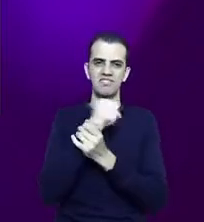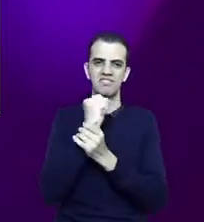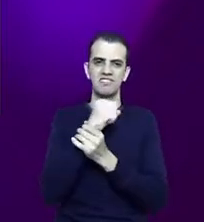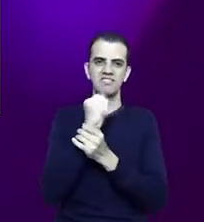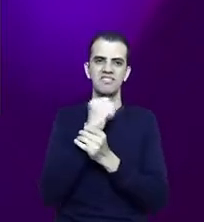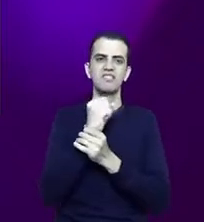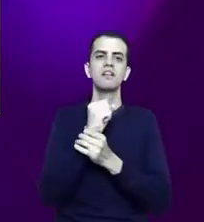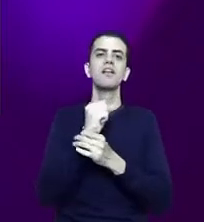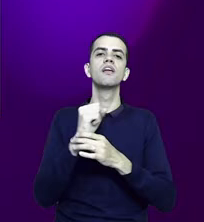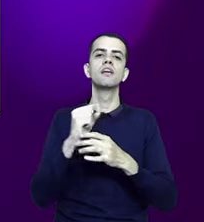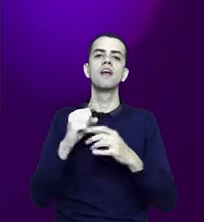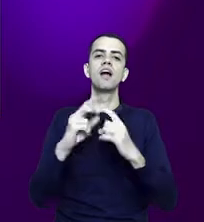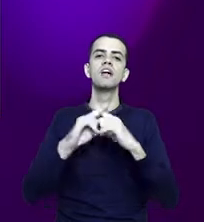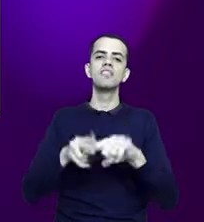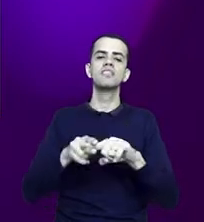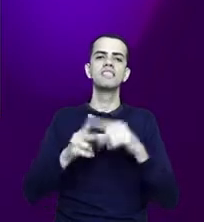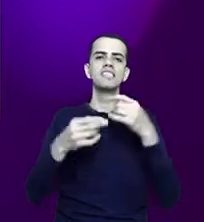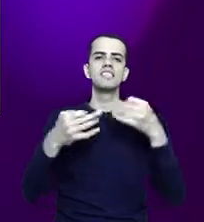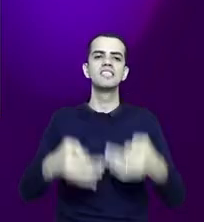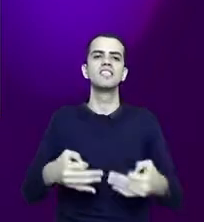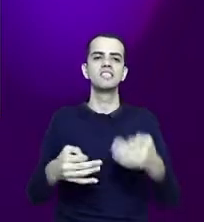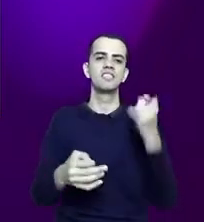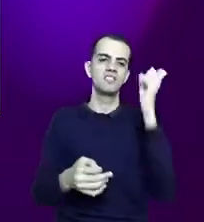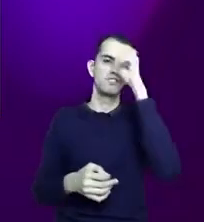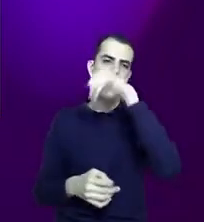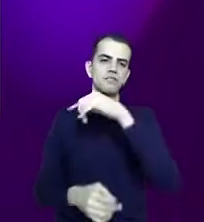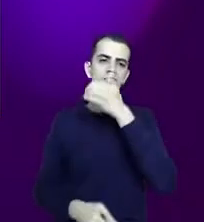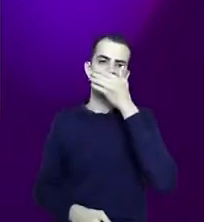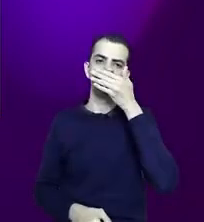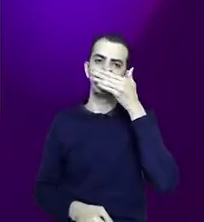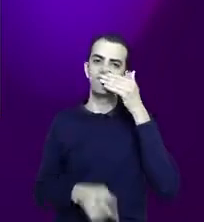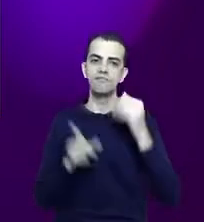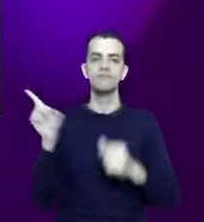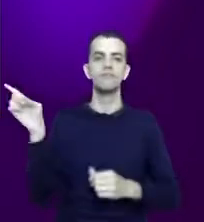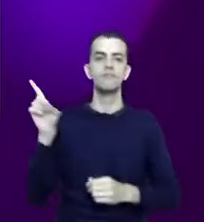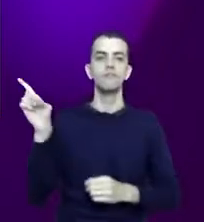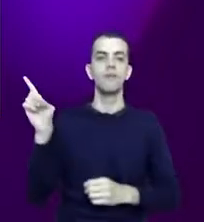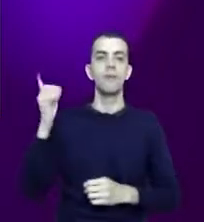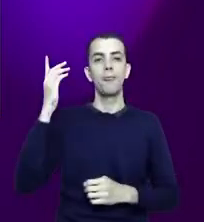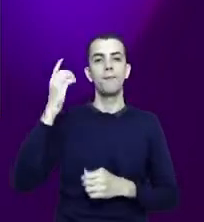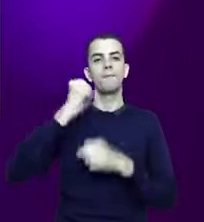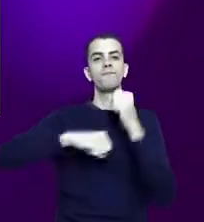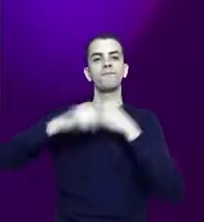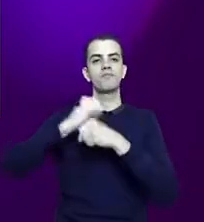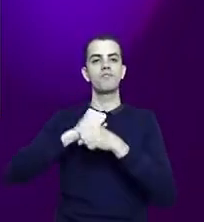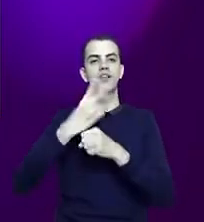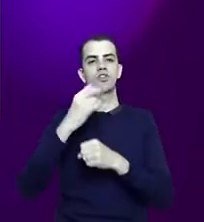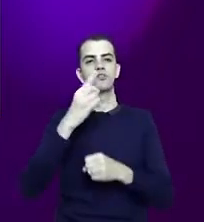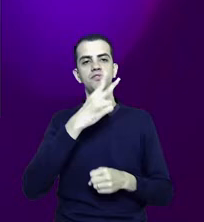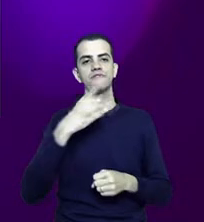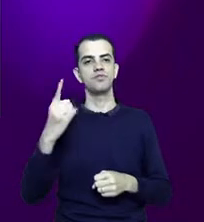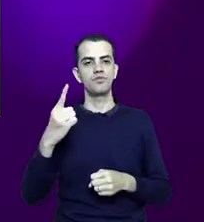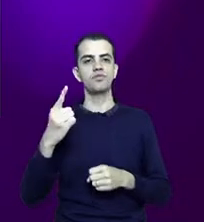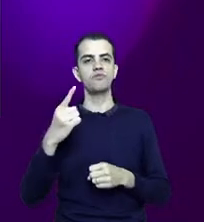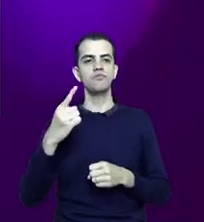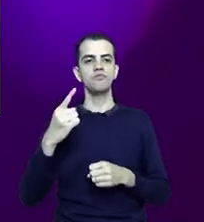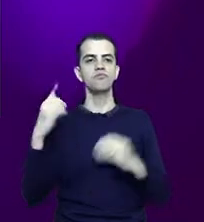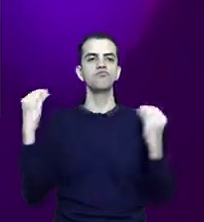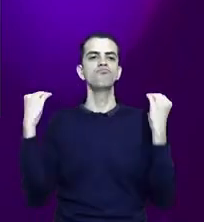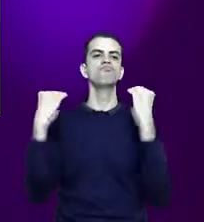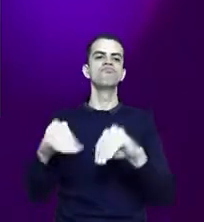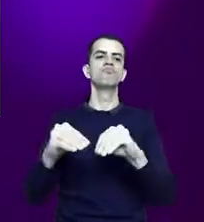uma correção adequada. Então, esse é um trabalho que a gente publicou o ano passado na RBO, junto